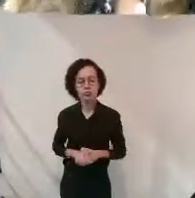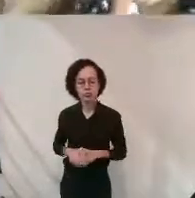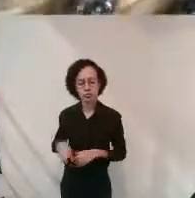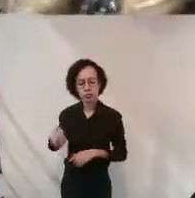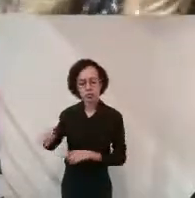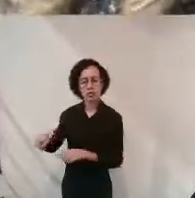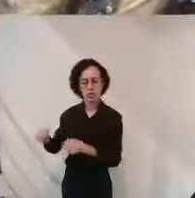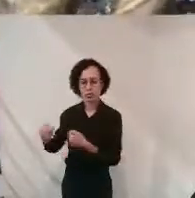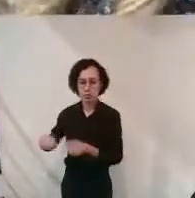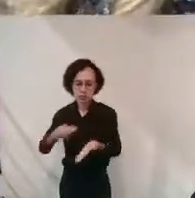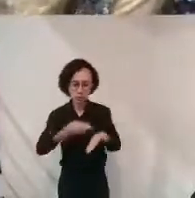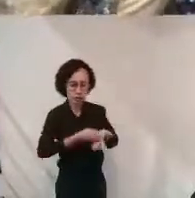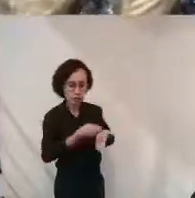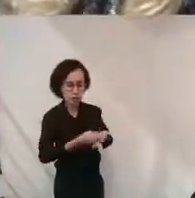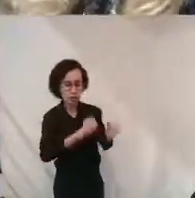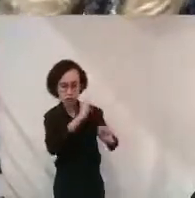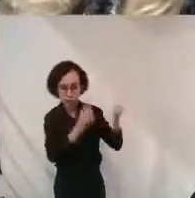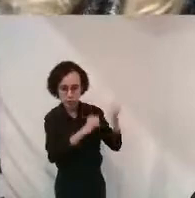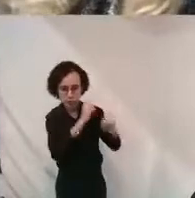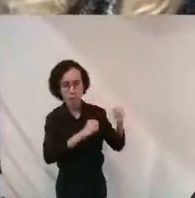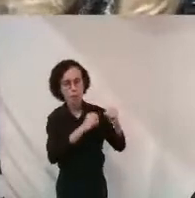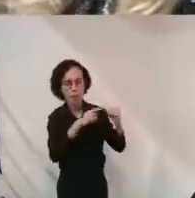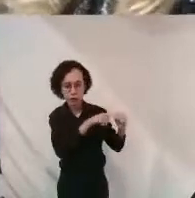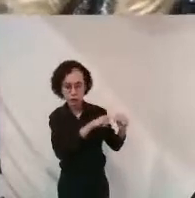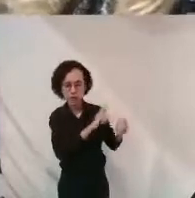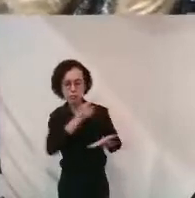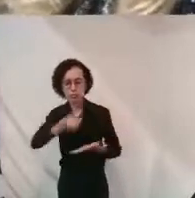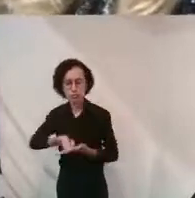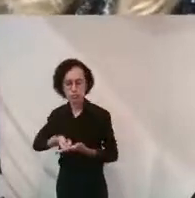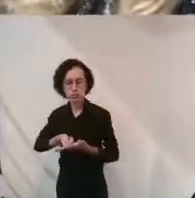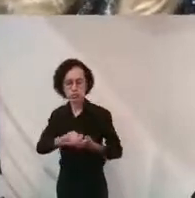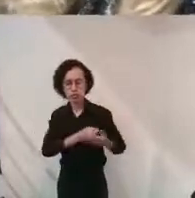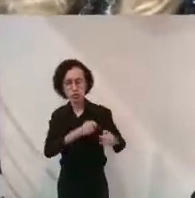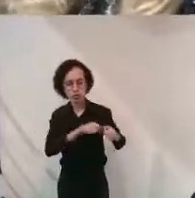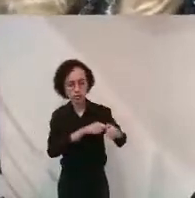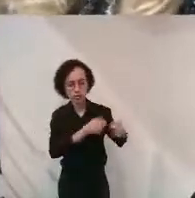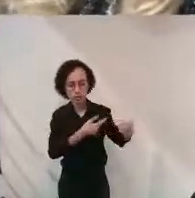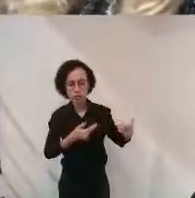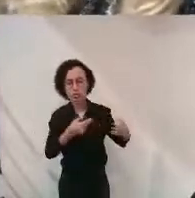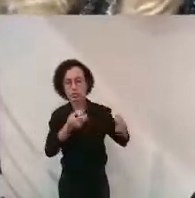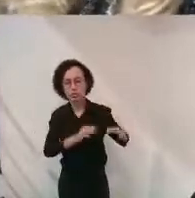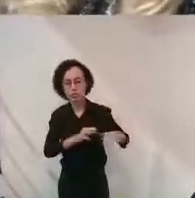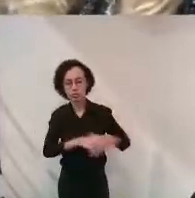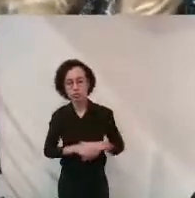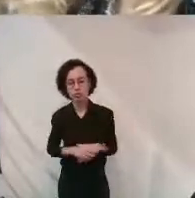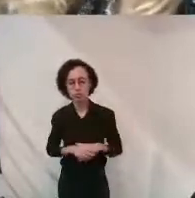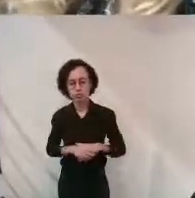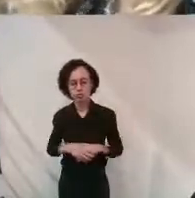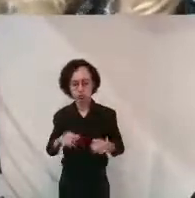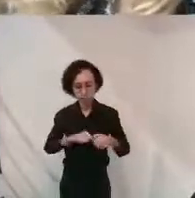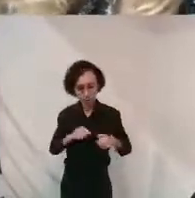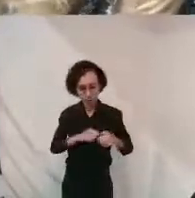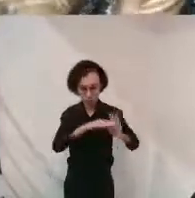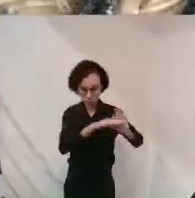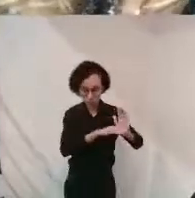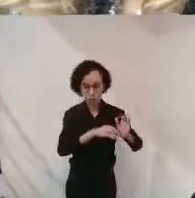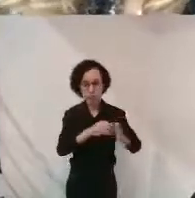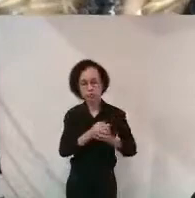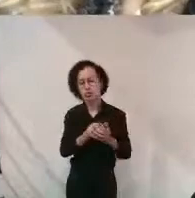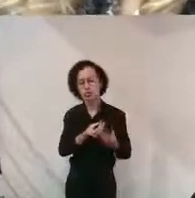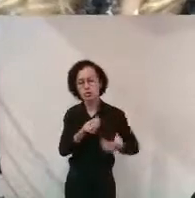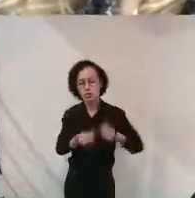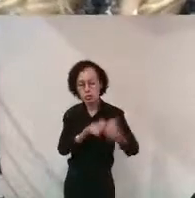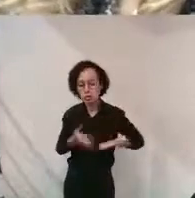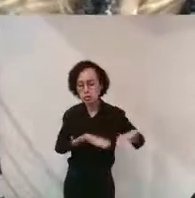exigir desses grandes geradores que eles cumpram a obrigação legal, ou seja, que eles não apenas façam seus planos de gerenciamento de